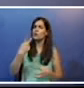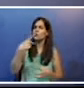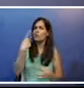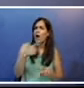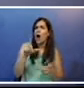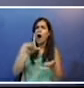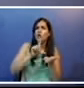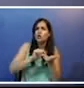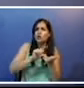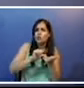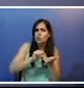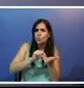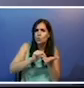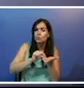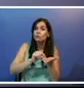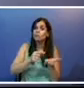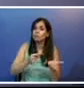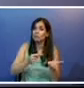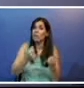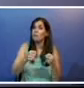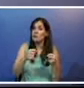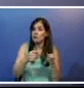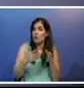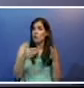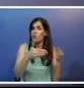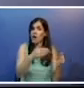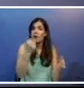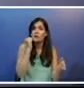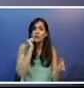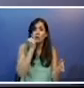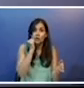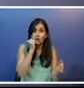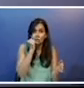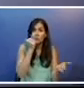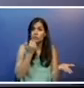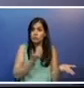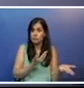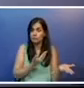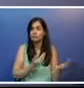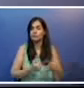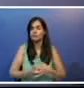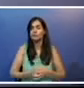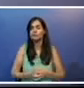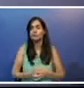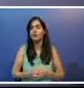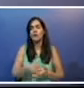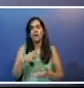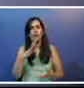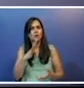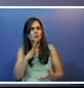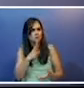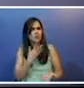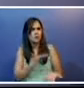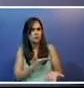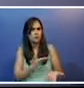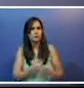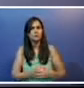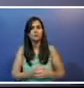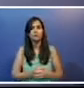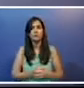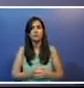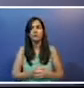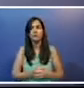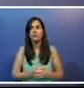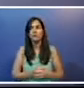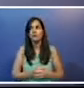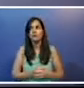artigo científico, a minha linguagem tem que ser científica, eu tenho que ter aparatos e conhecimento para tal. Então, tem